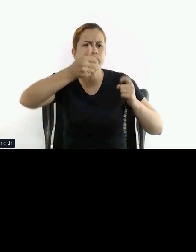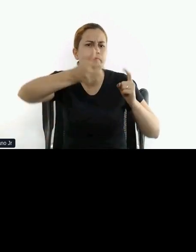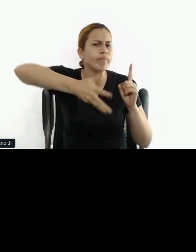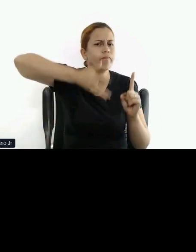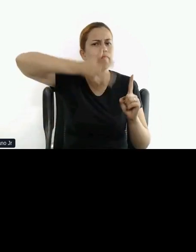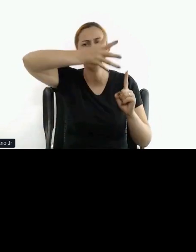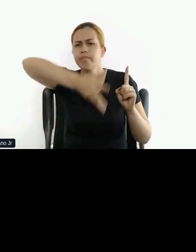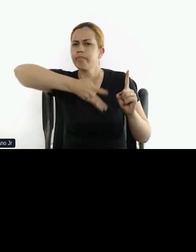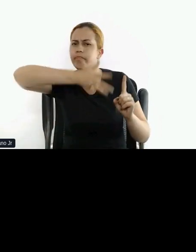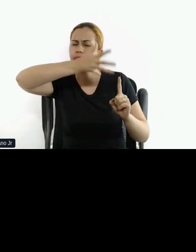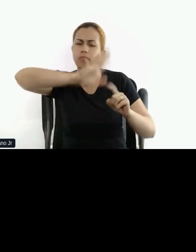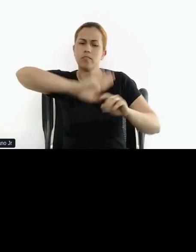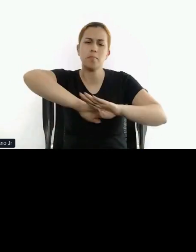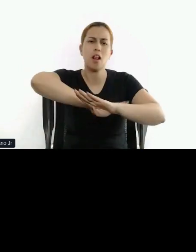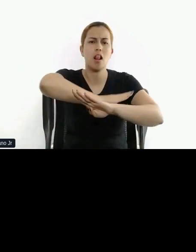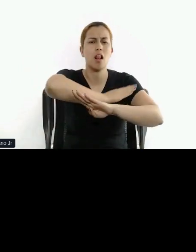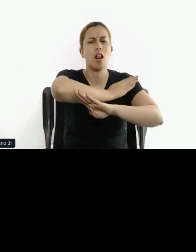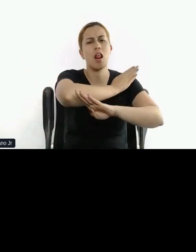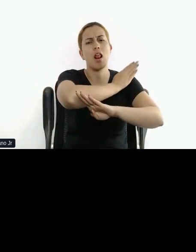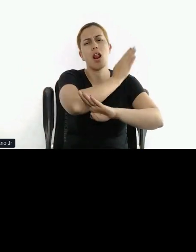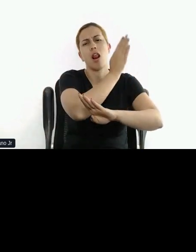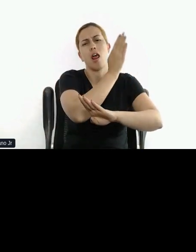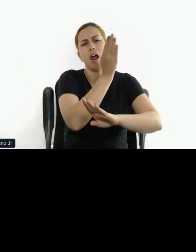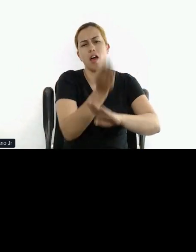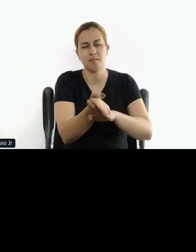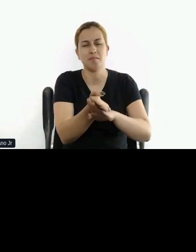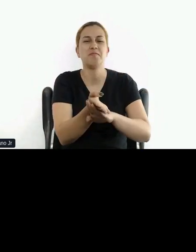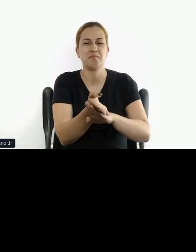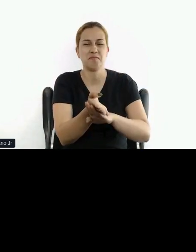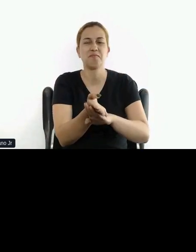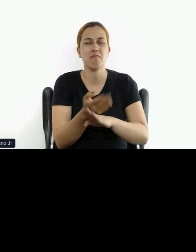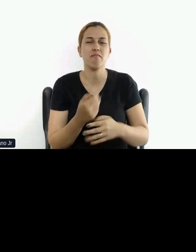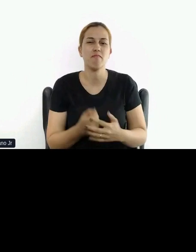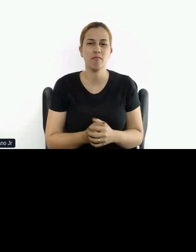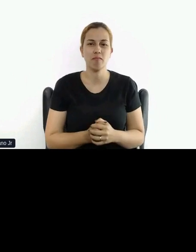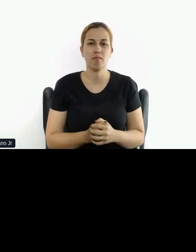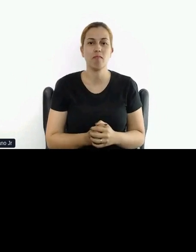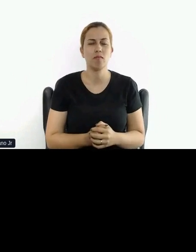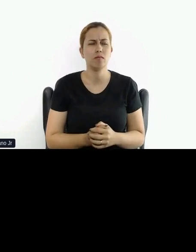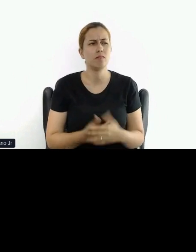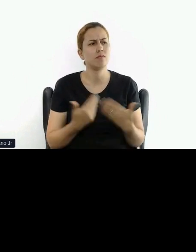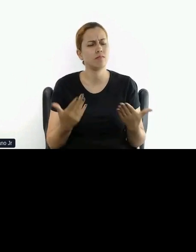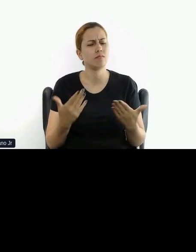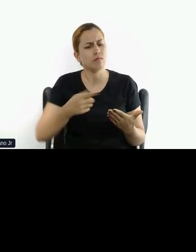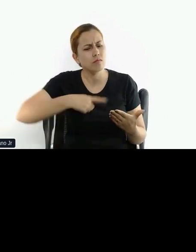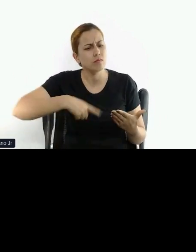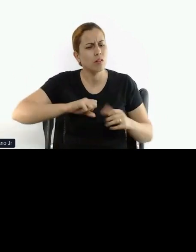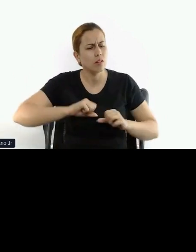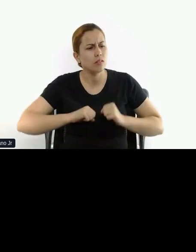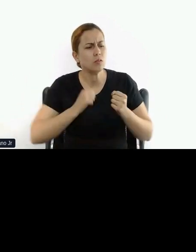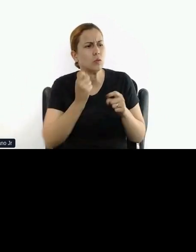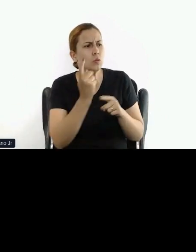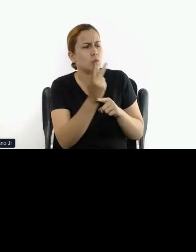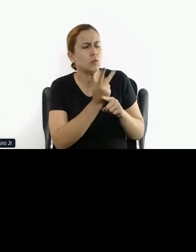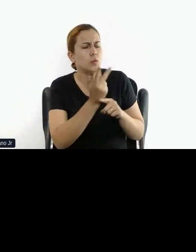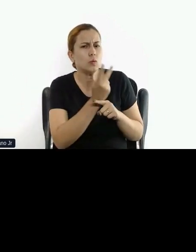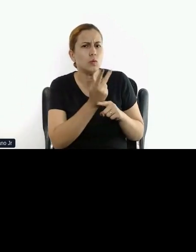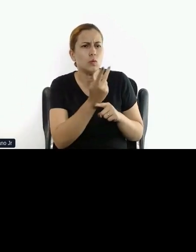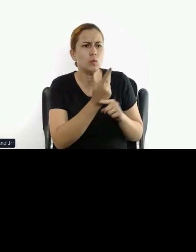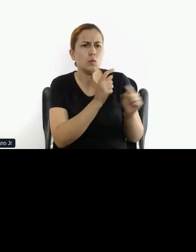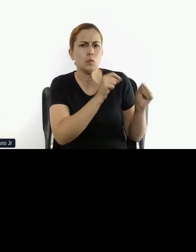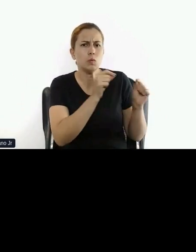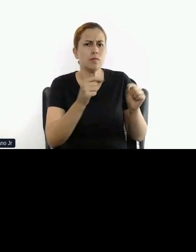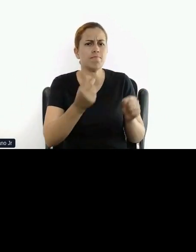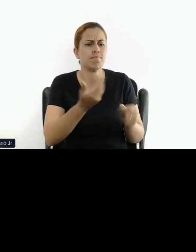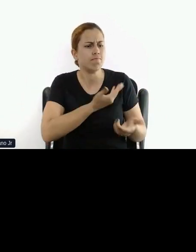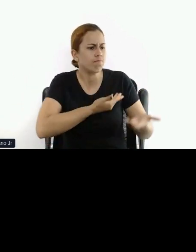dia nessa sessão, né? E o que a gente procurou? A gente procurou colegas, né, para estar participando